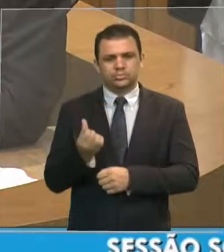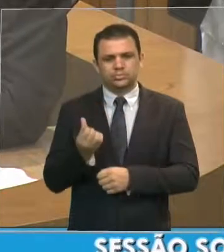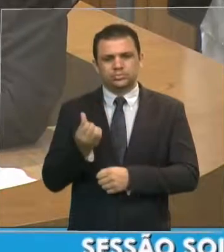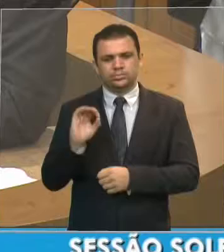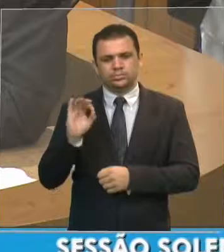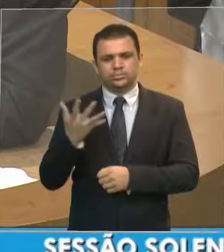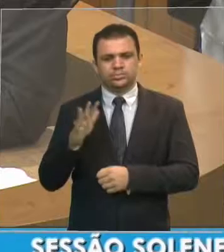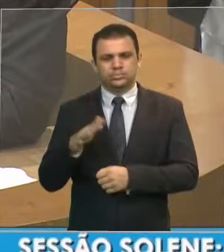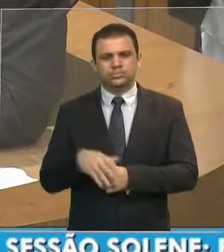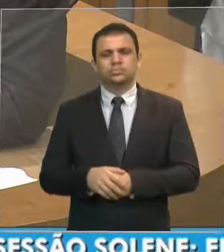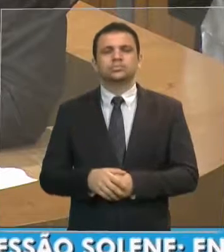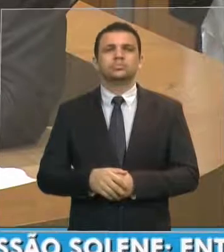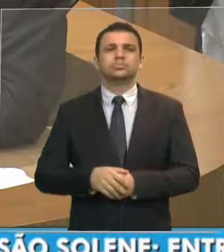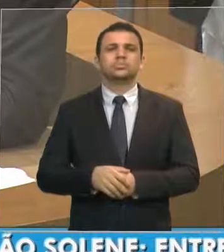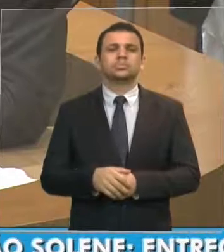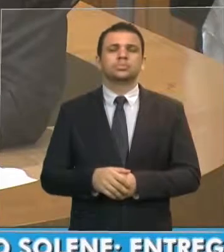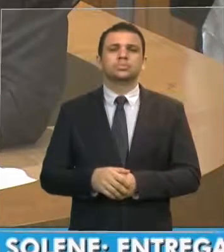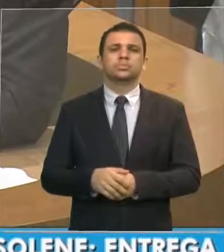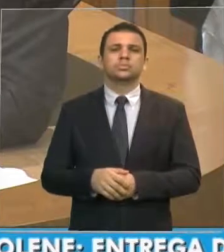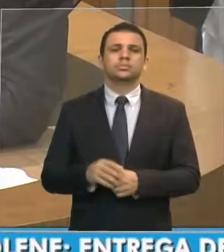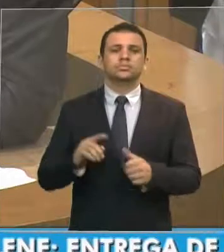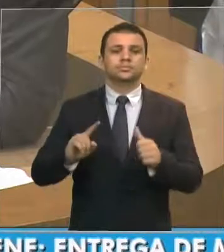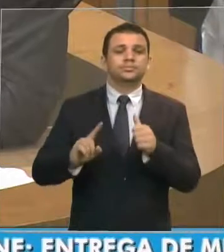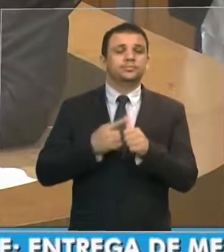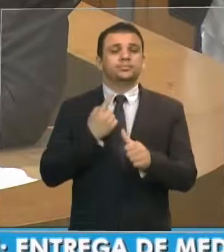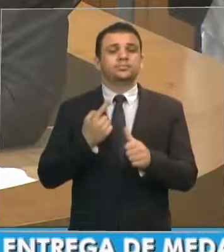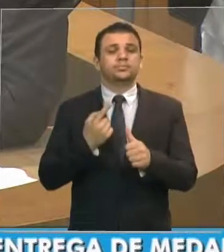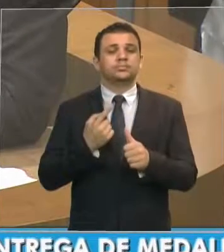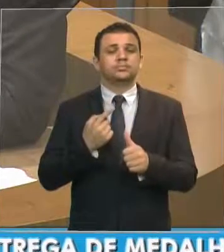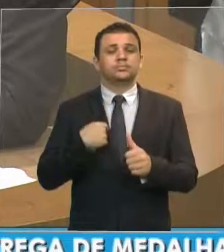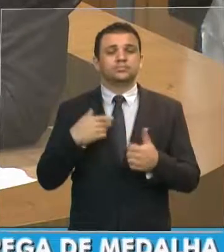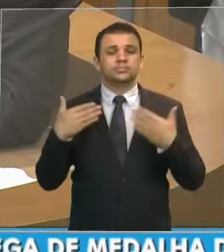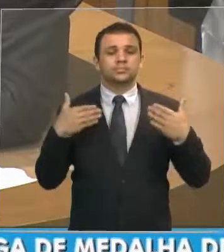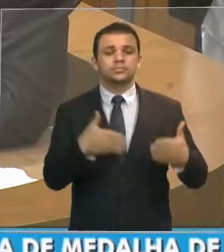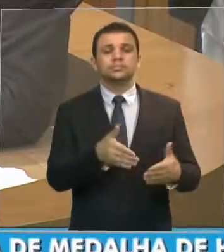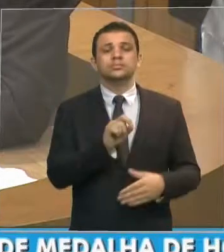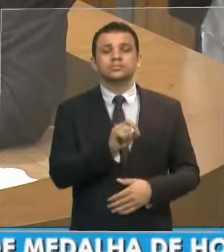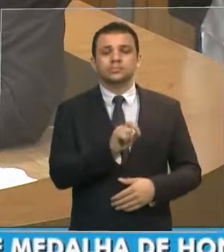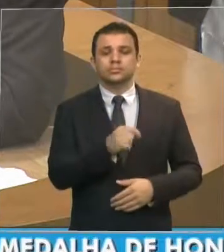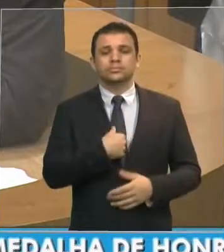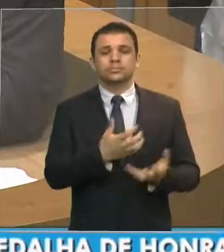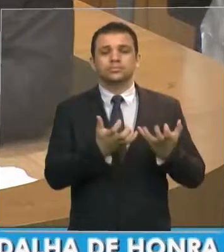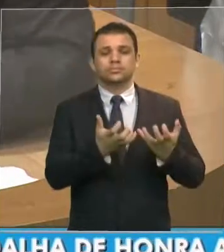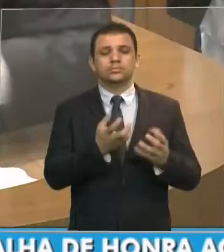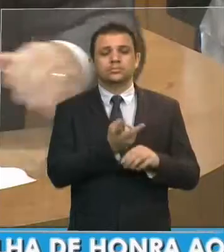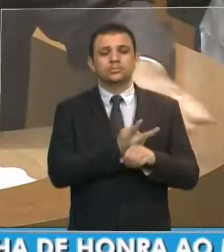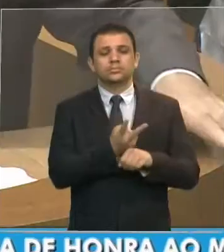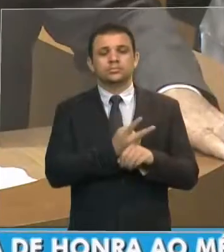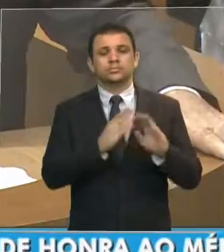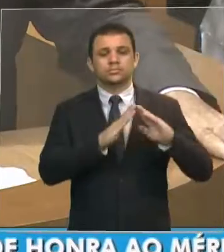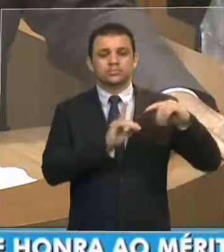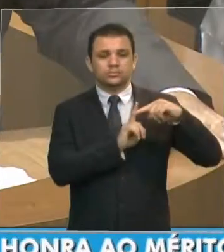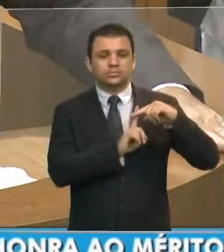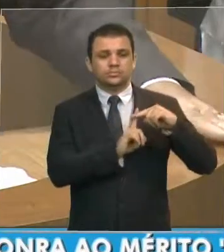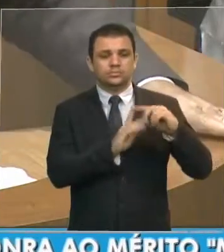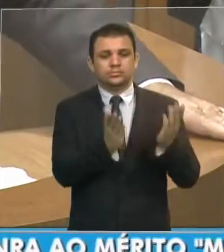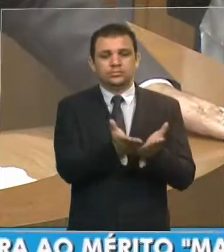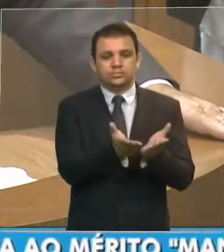60, a primeira coisa que fiz foi procurar uma igreja